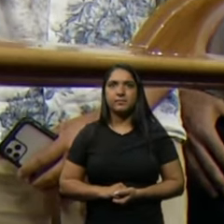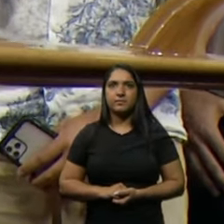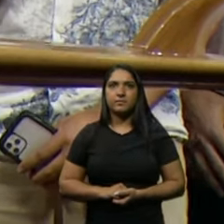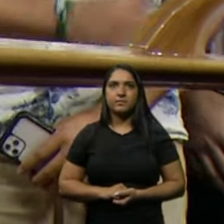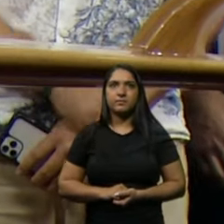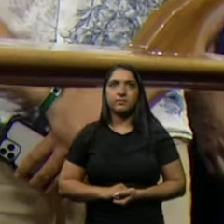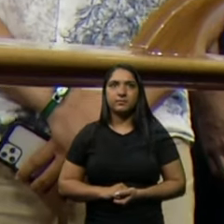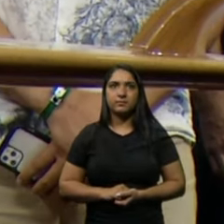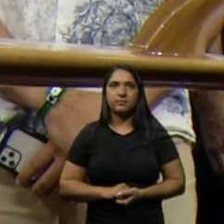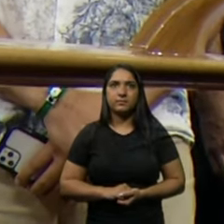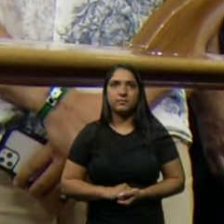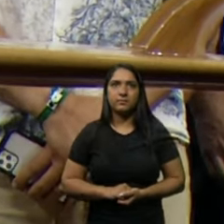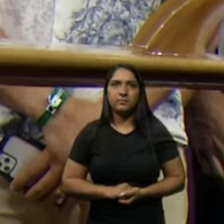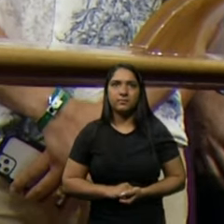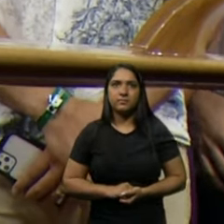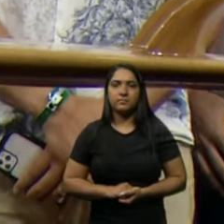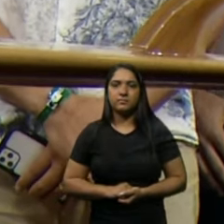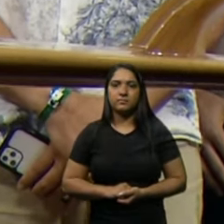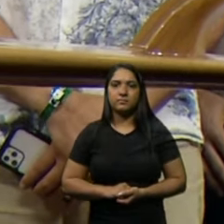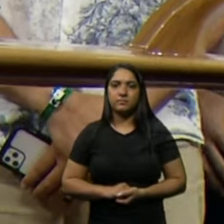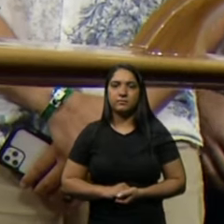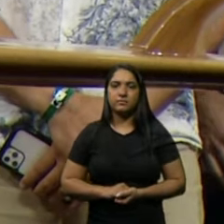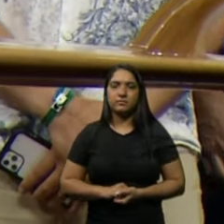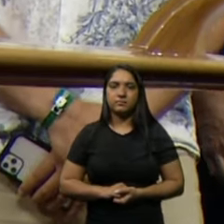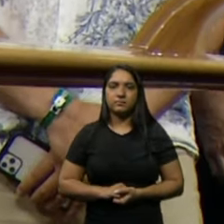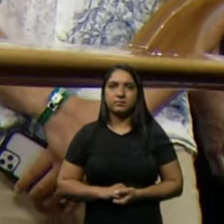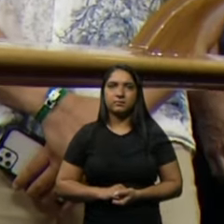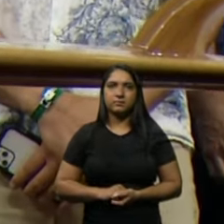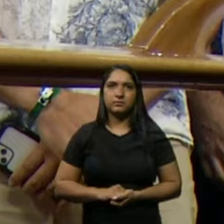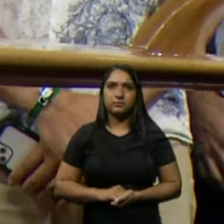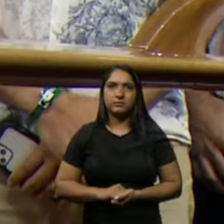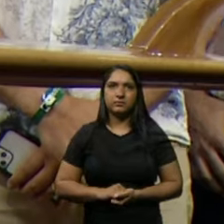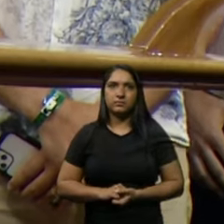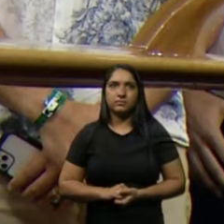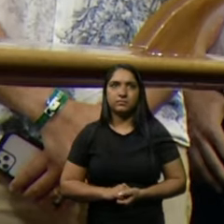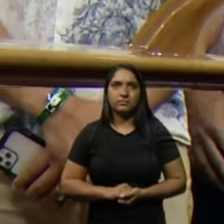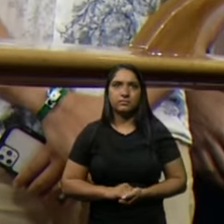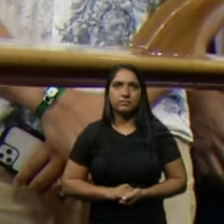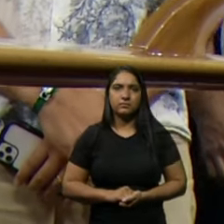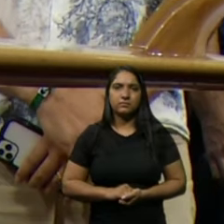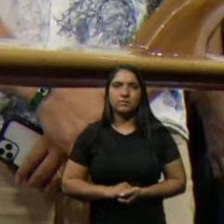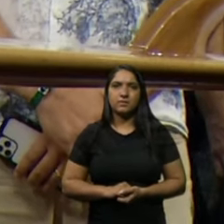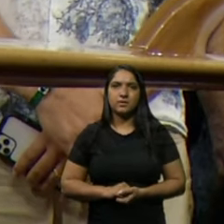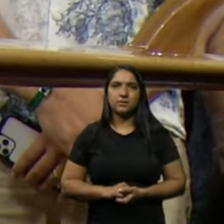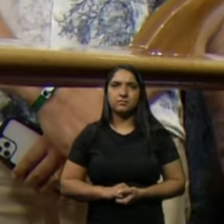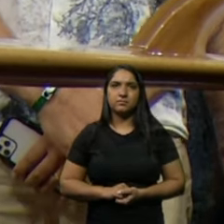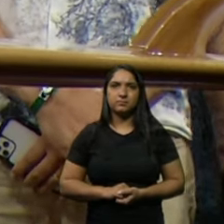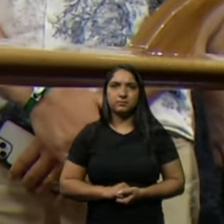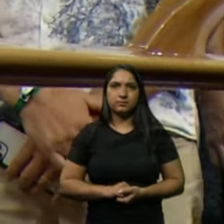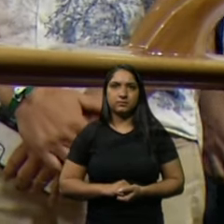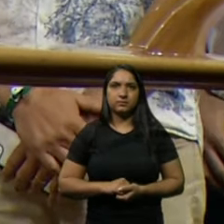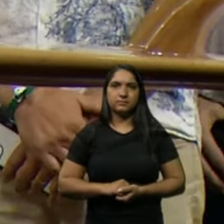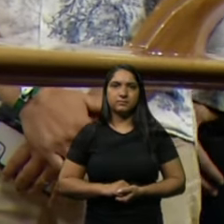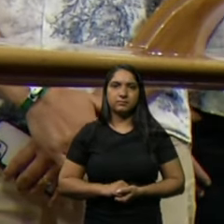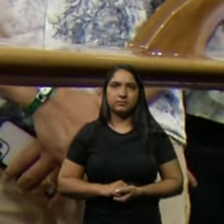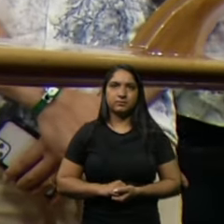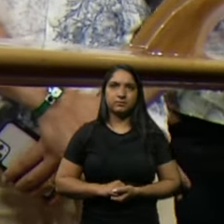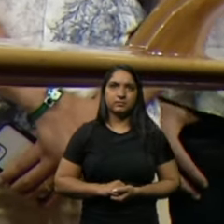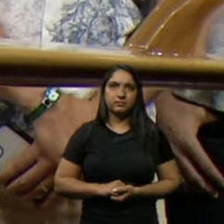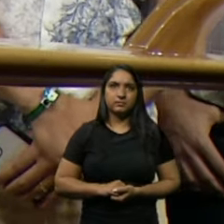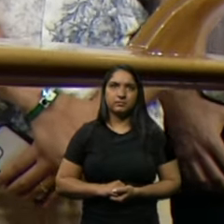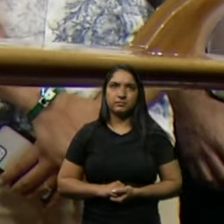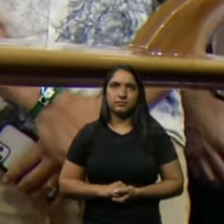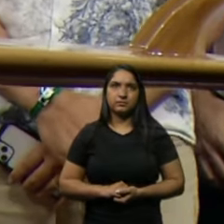i é o tipo oh tio Betinho e quilo de ti newest eu